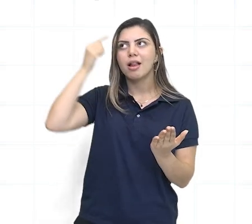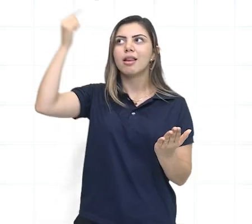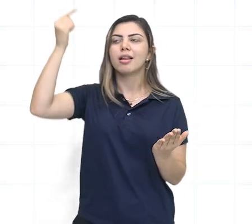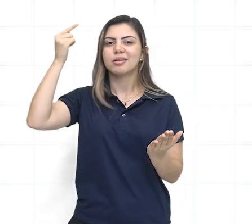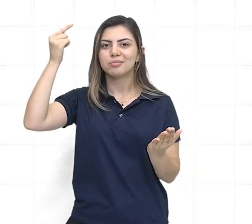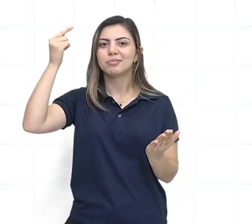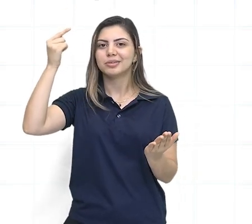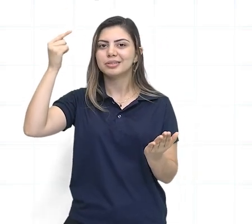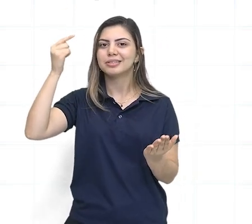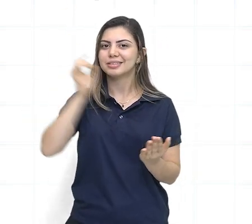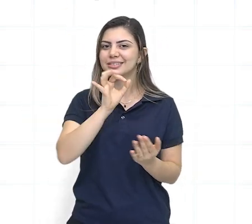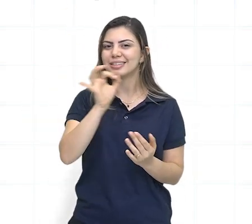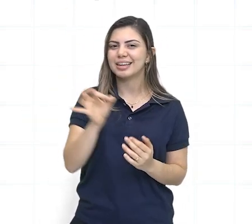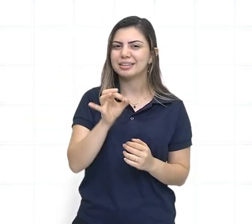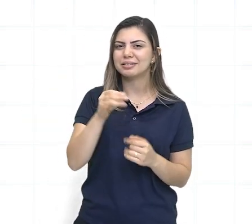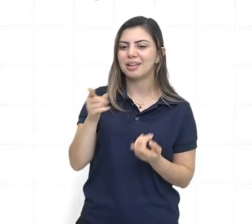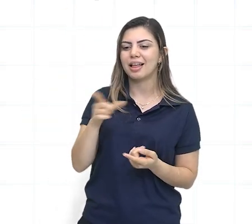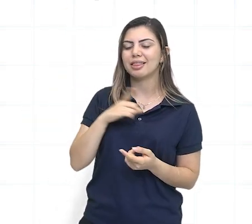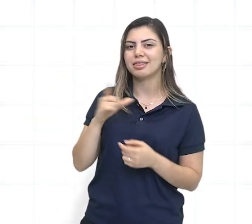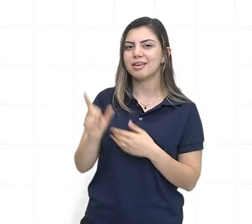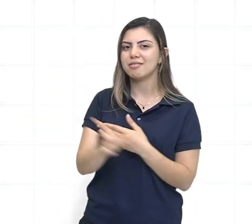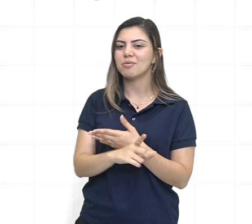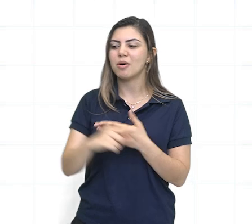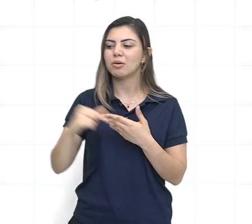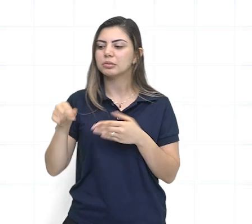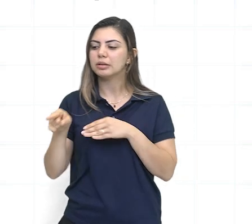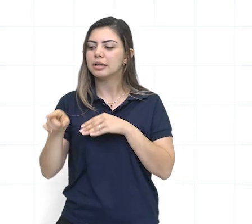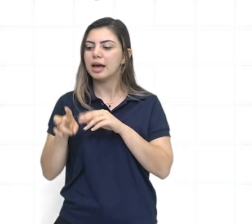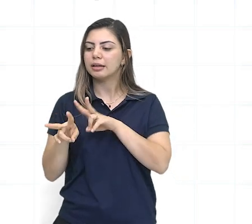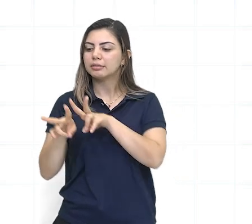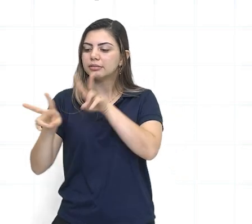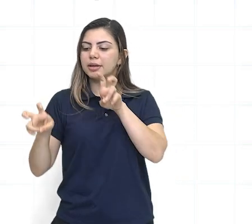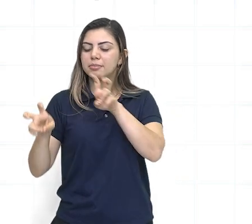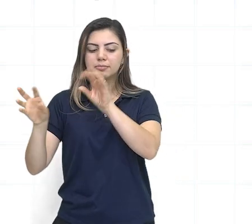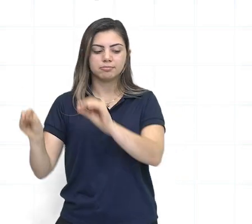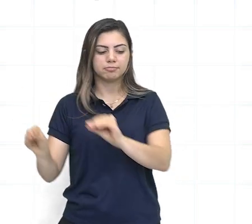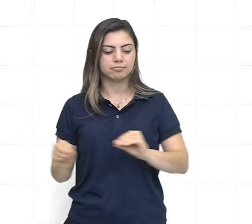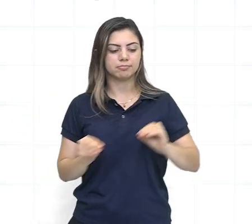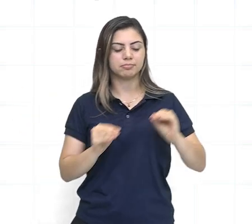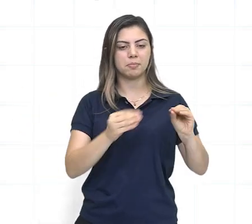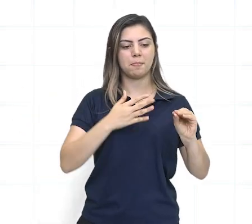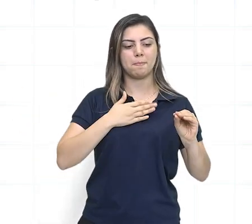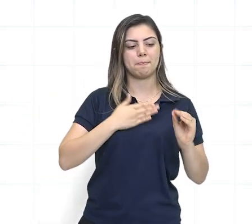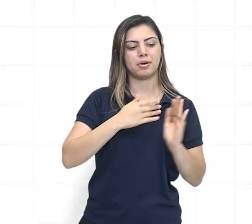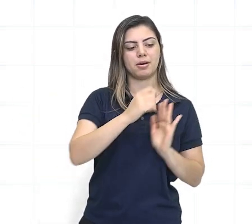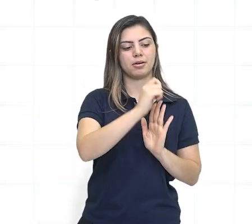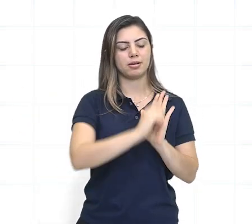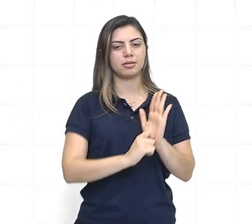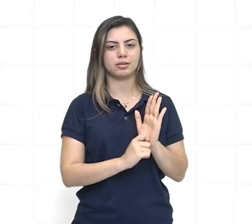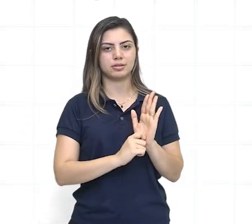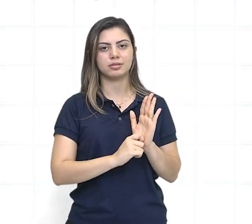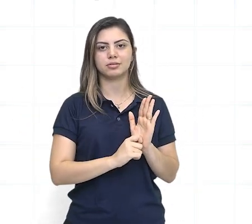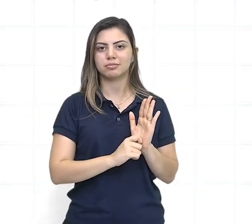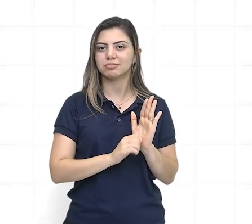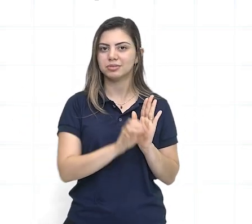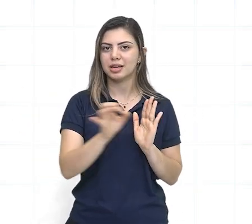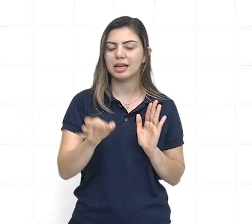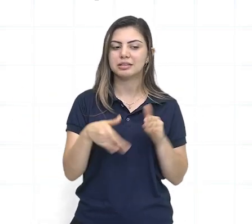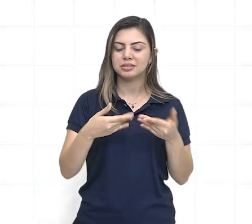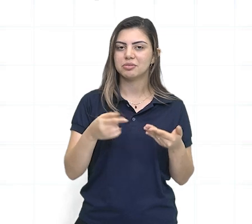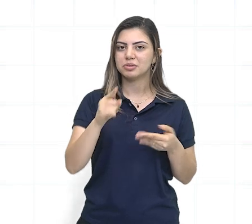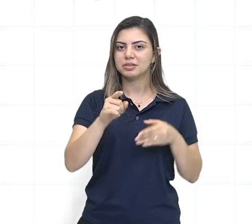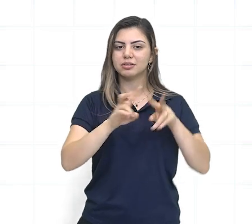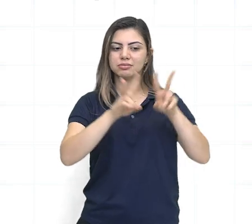lá, traz, né, a fala desse autor e vai colocar lá na sua redação. Você falou, né, sobre